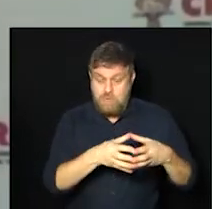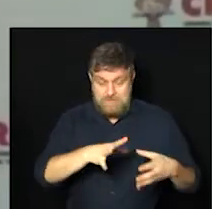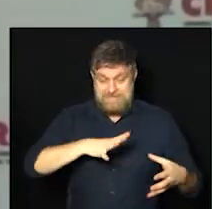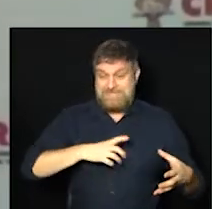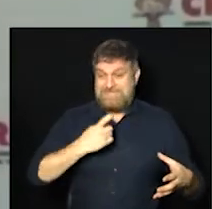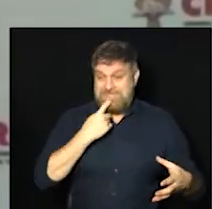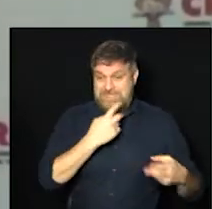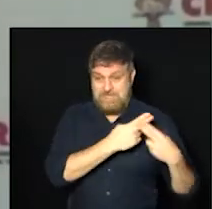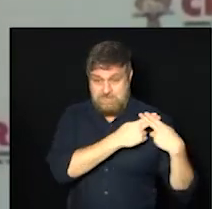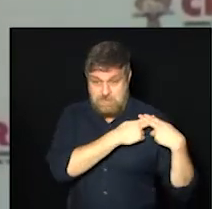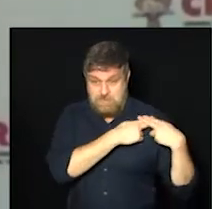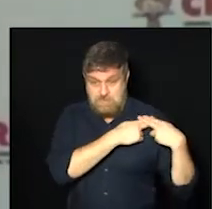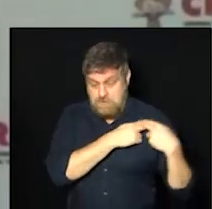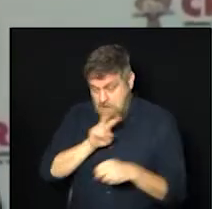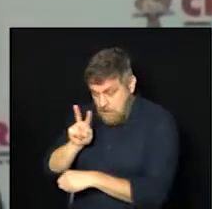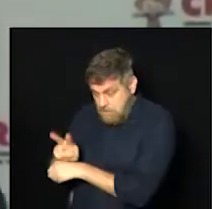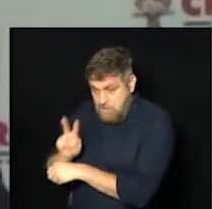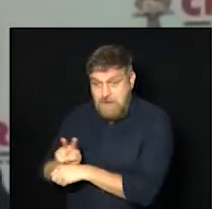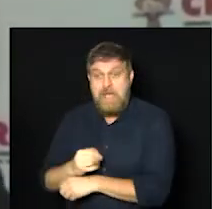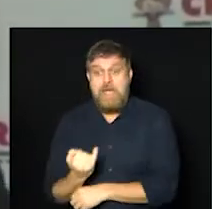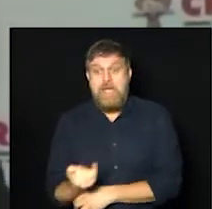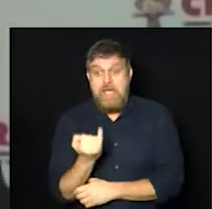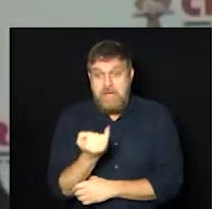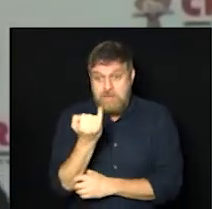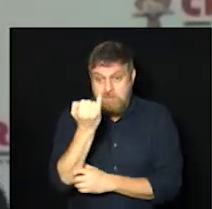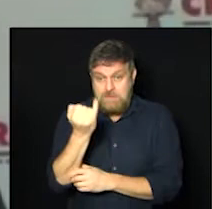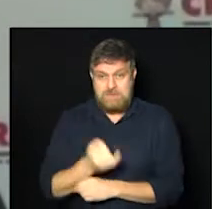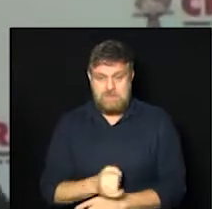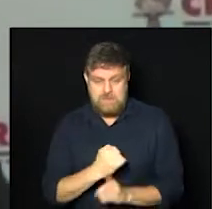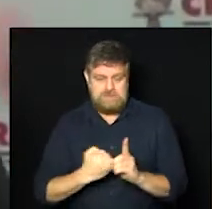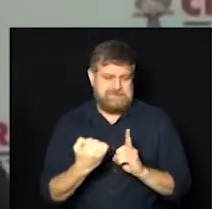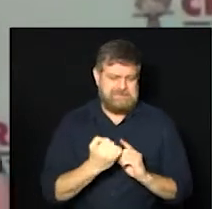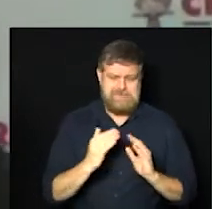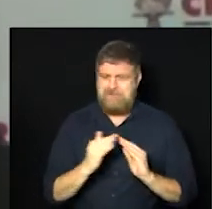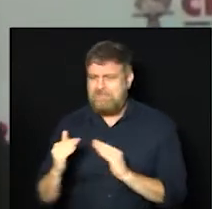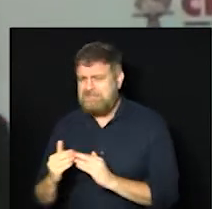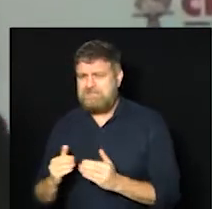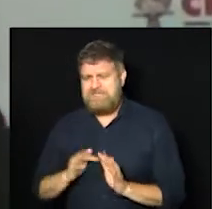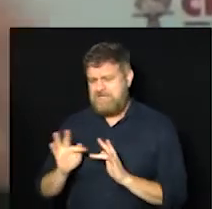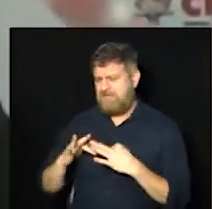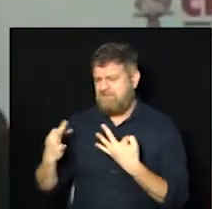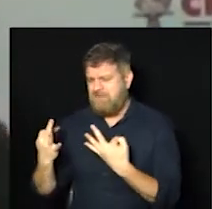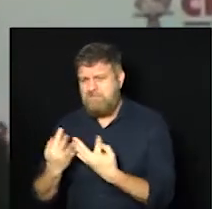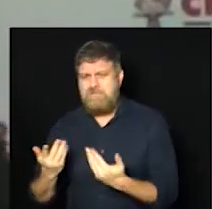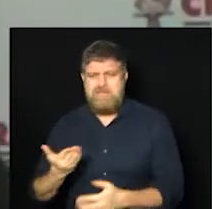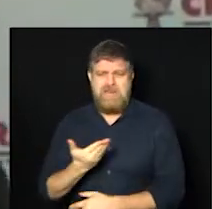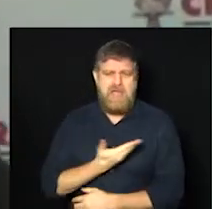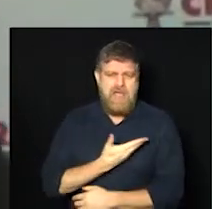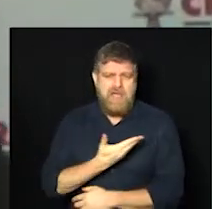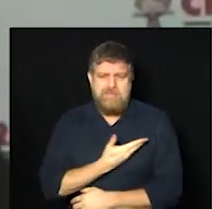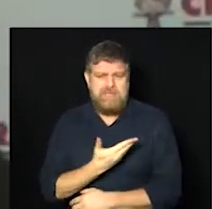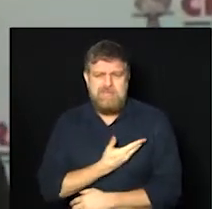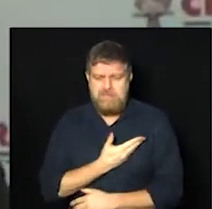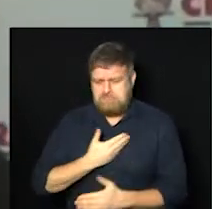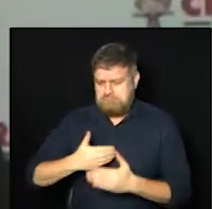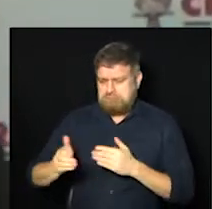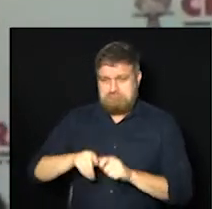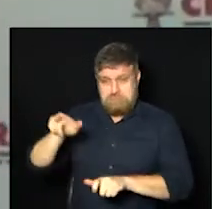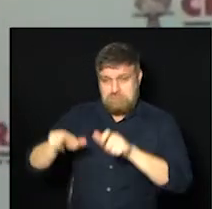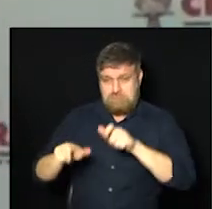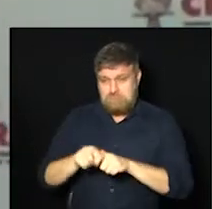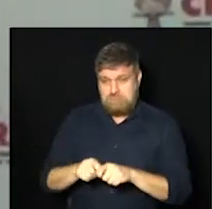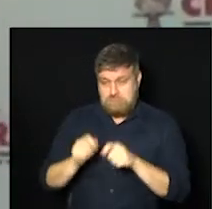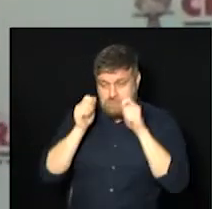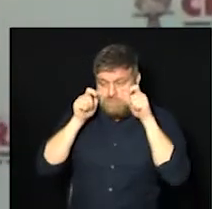município. Então, é muito importante, e toda a sociedade, né, o vizinho, o parente, um amiguinho distante, é ficar